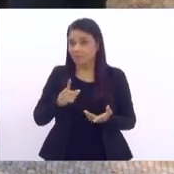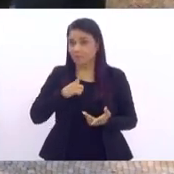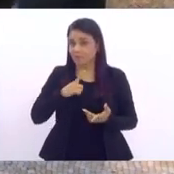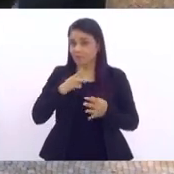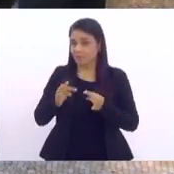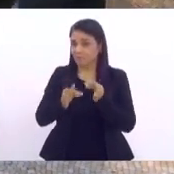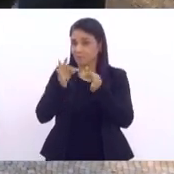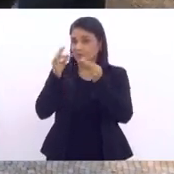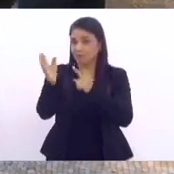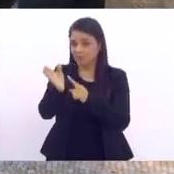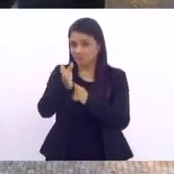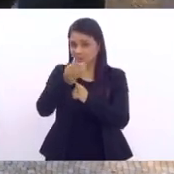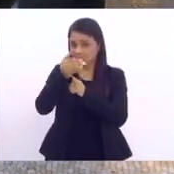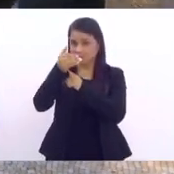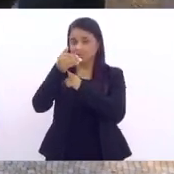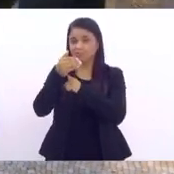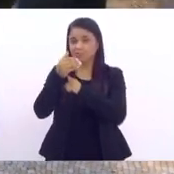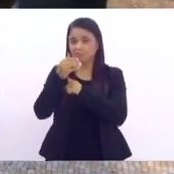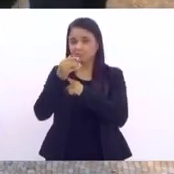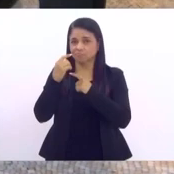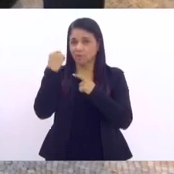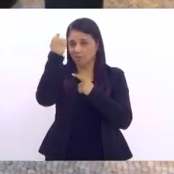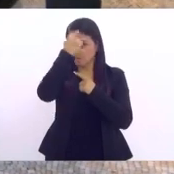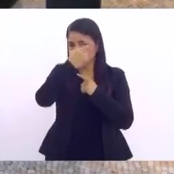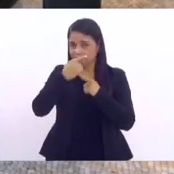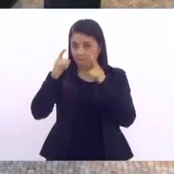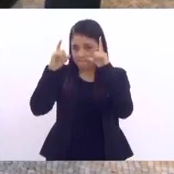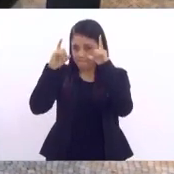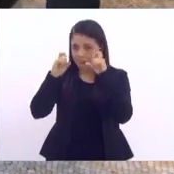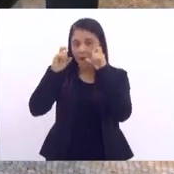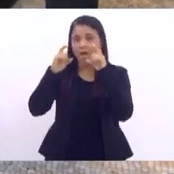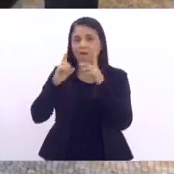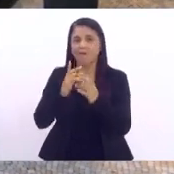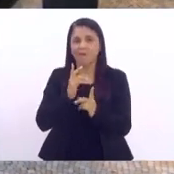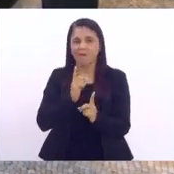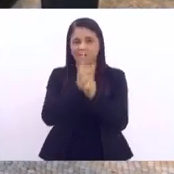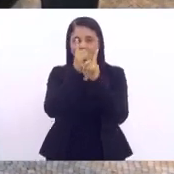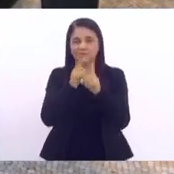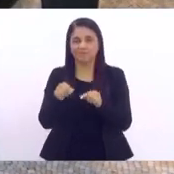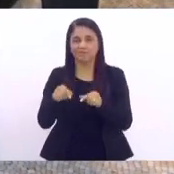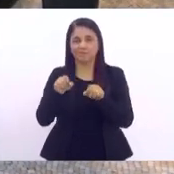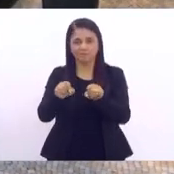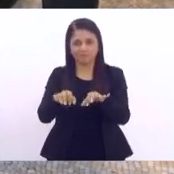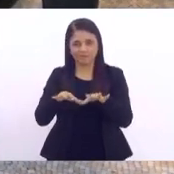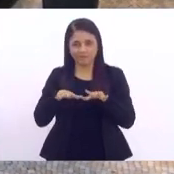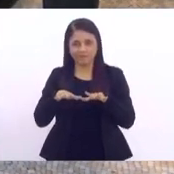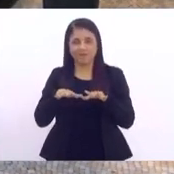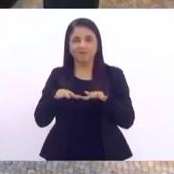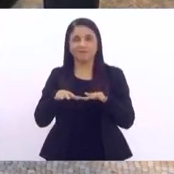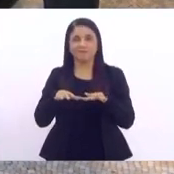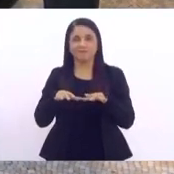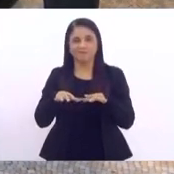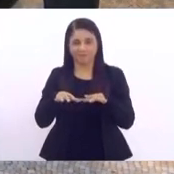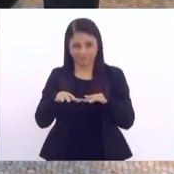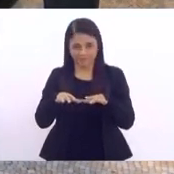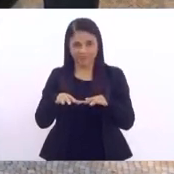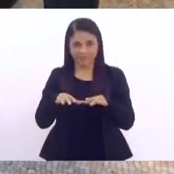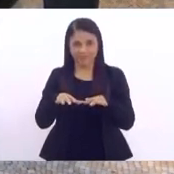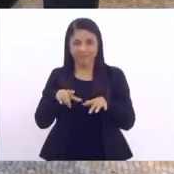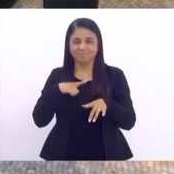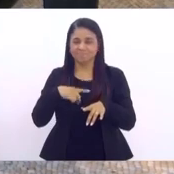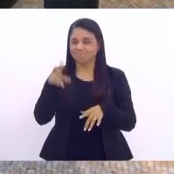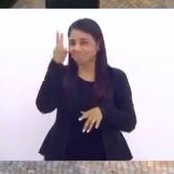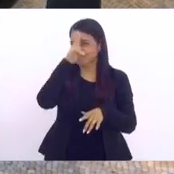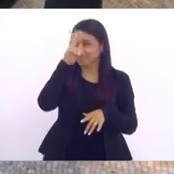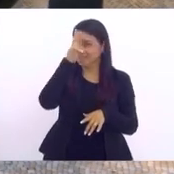facial nesse plenário. Esse plenário que nos é bucólico, que nos causa muitas lembranças, nos traz também